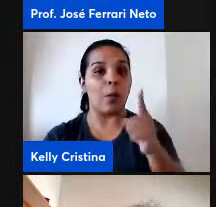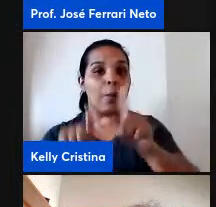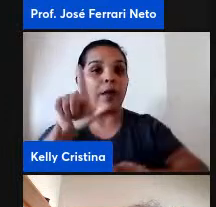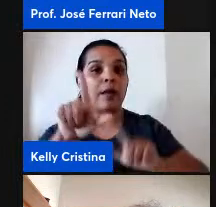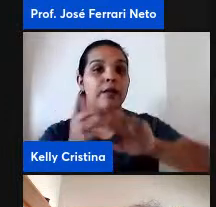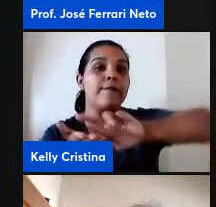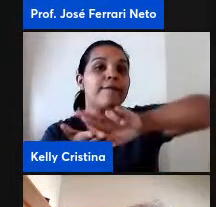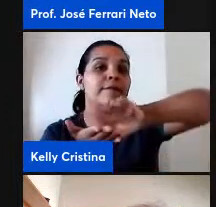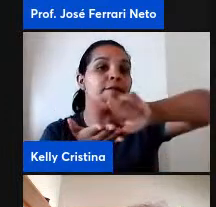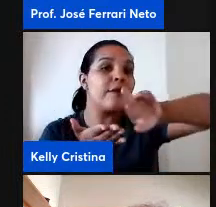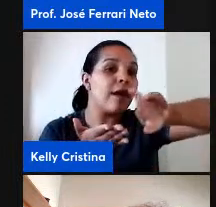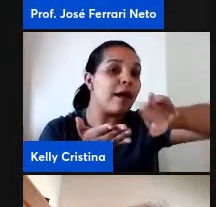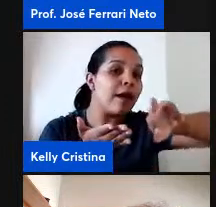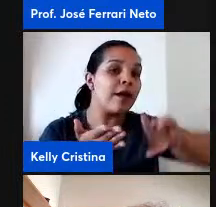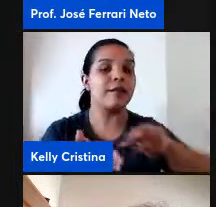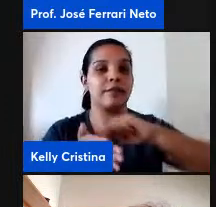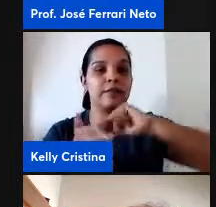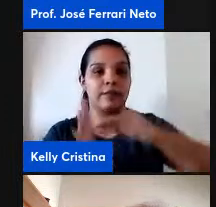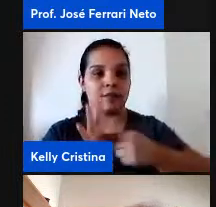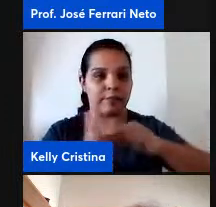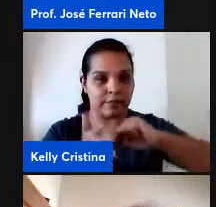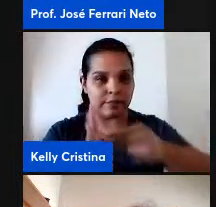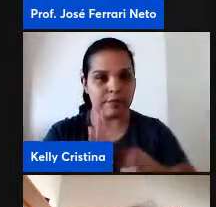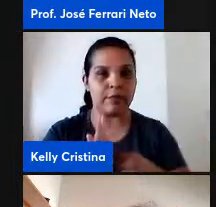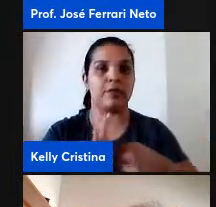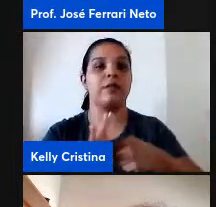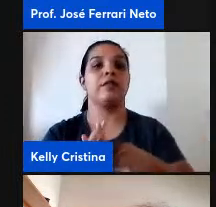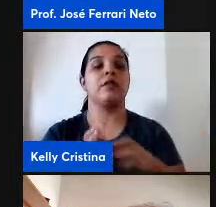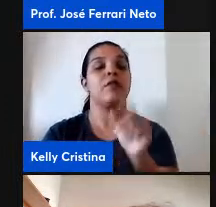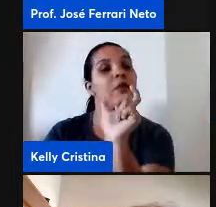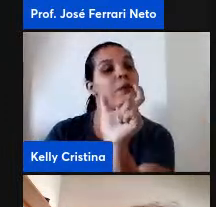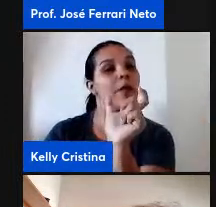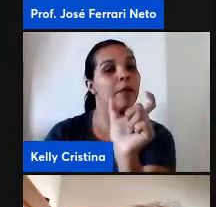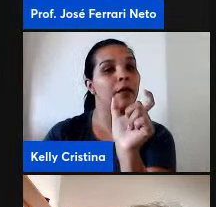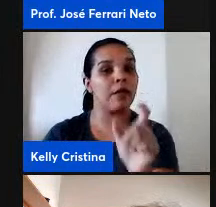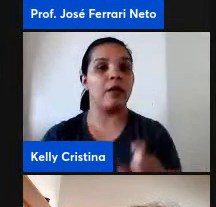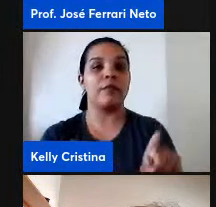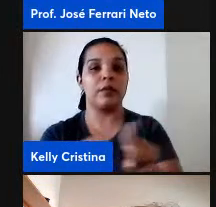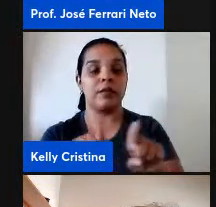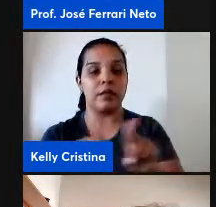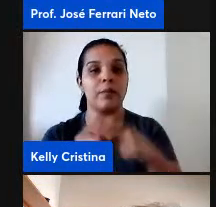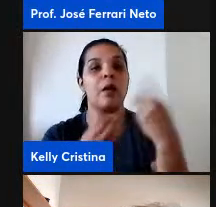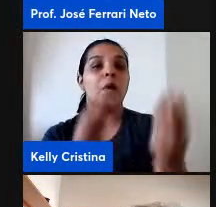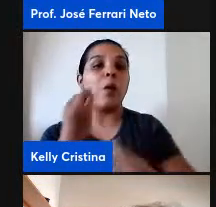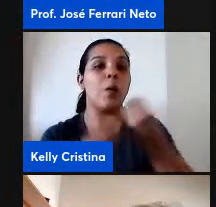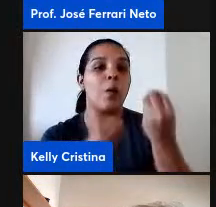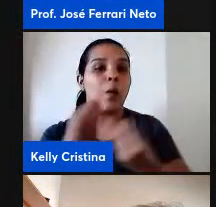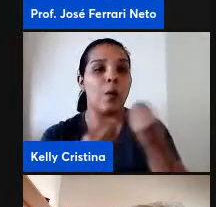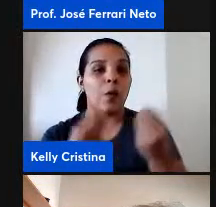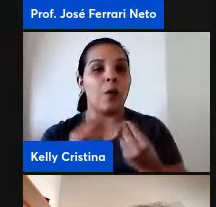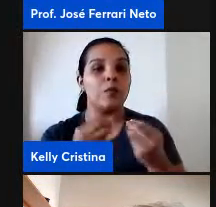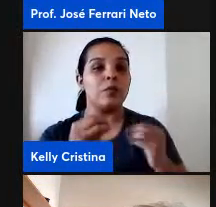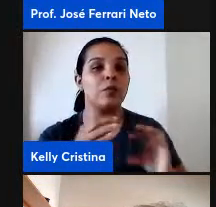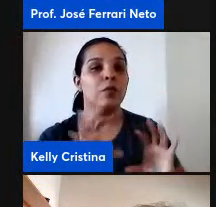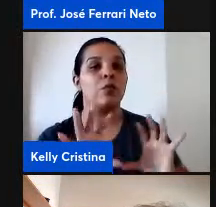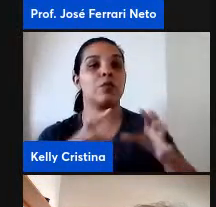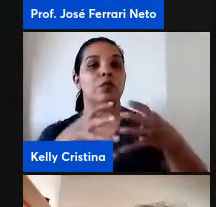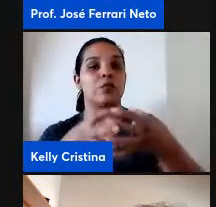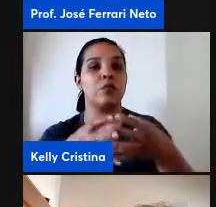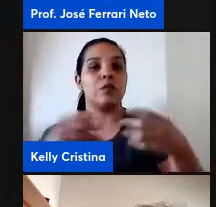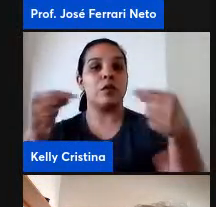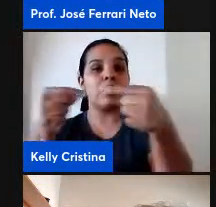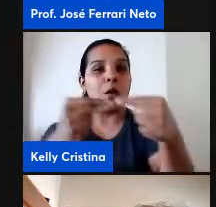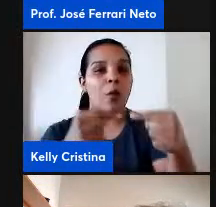várias notações, conforme a palavra e a sua posição no conjunto da combinação